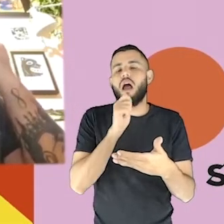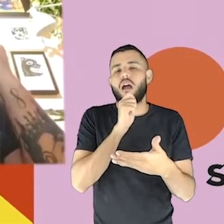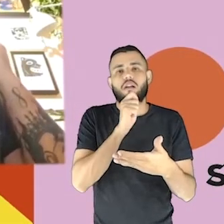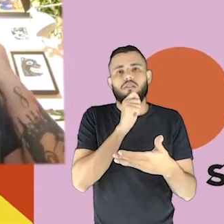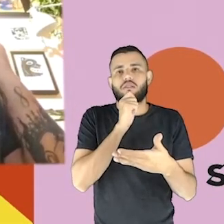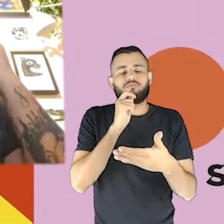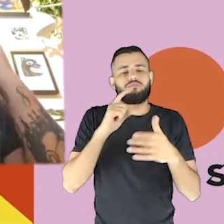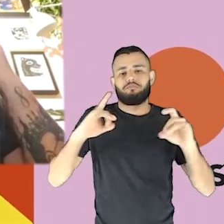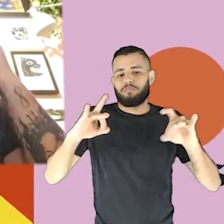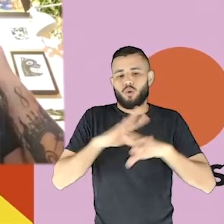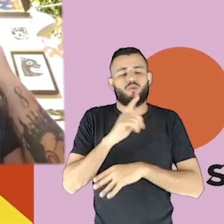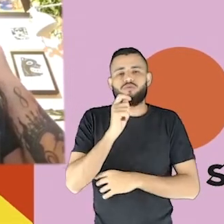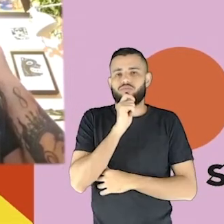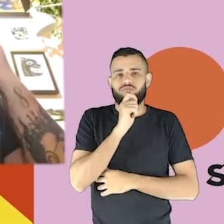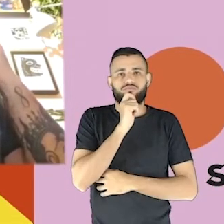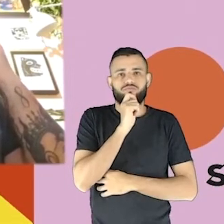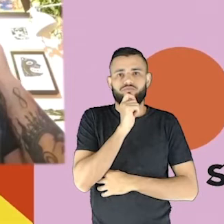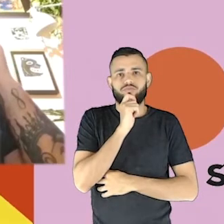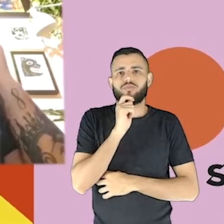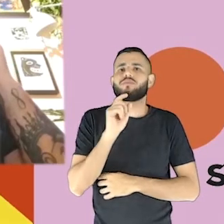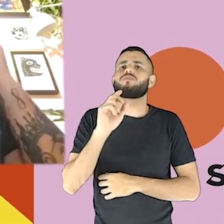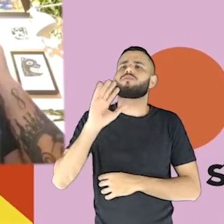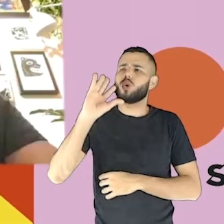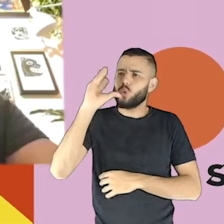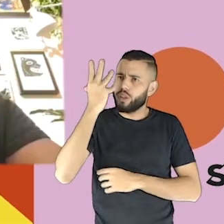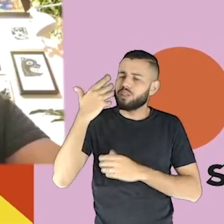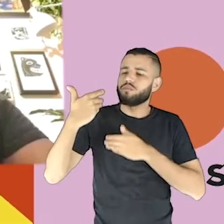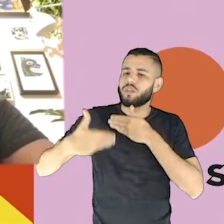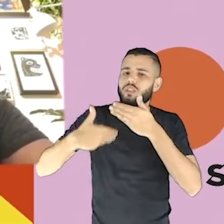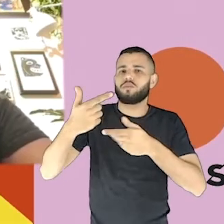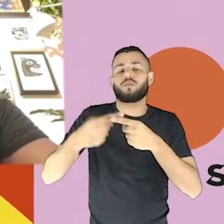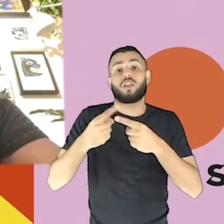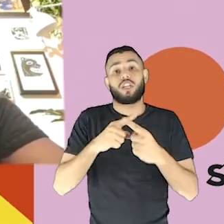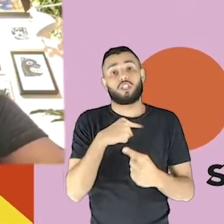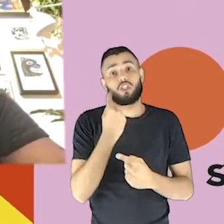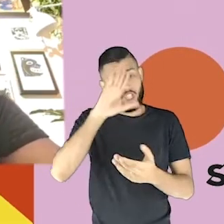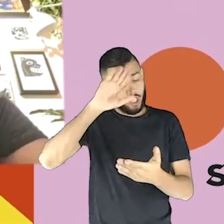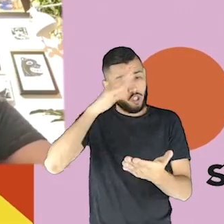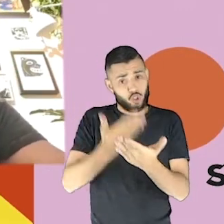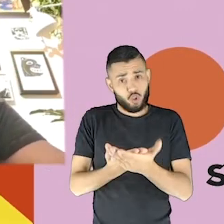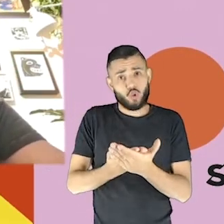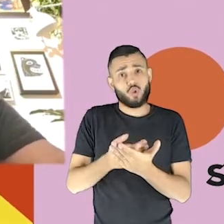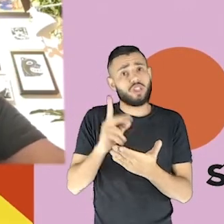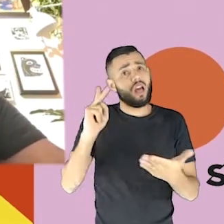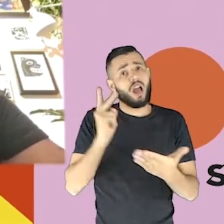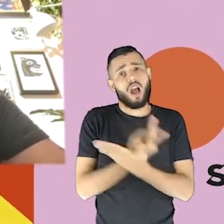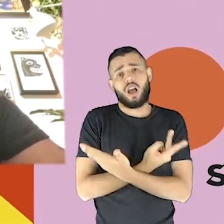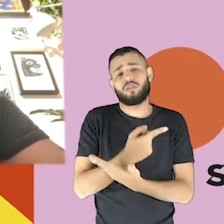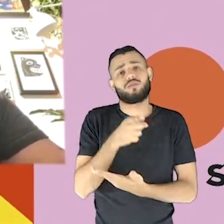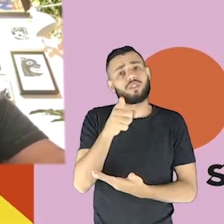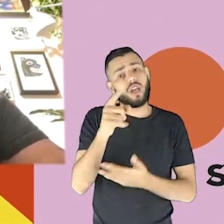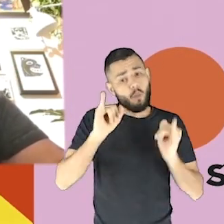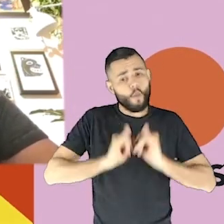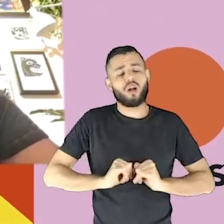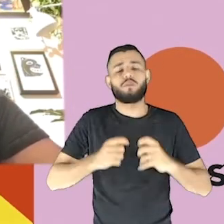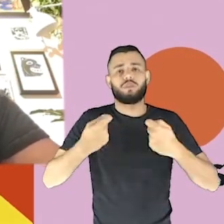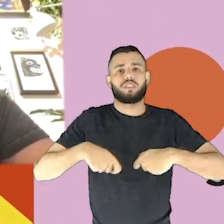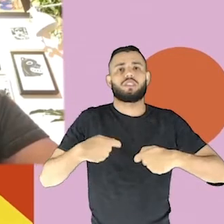converso muito com a Vanessa sobre isso. É um processo que ainda está acontecendo porque a gente aprende uma vida toda que não, que está errado, que você precisa